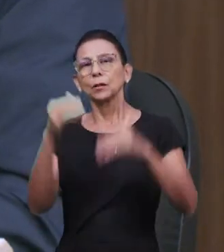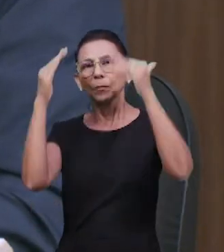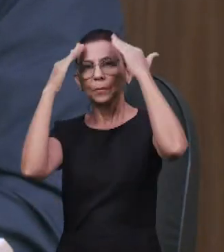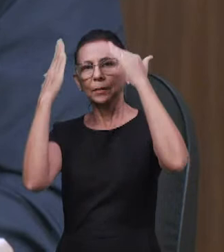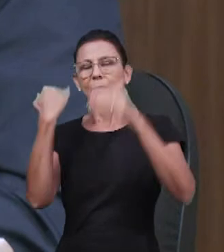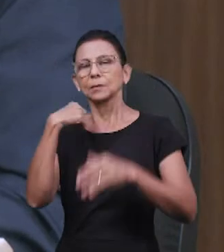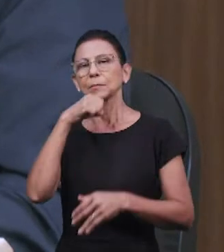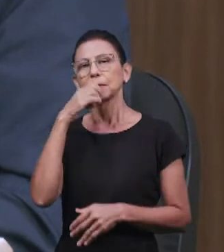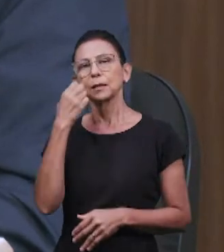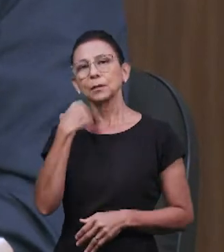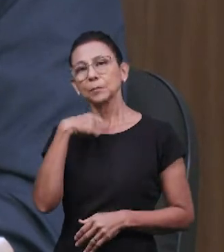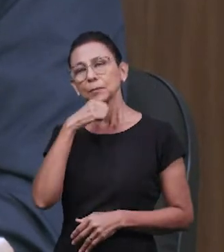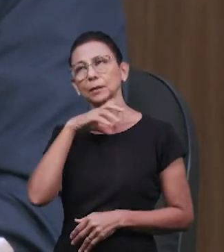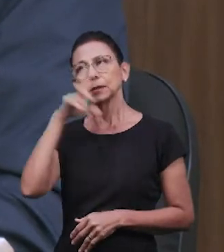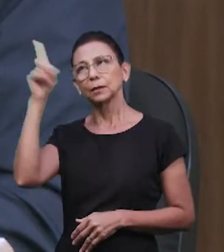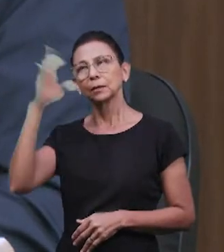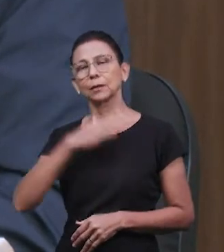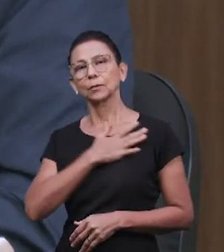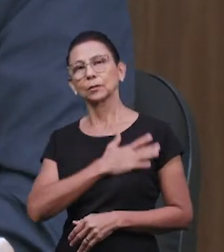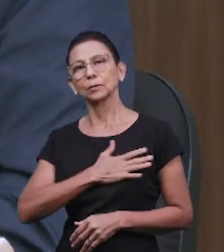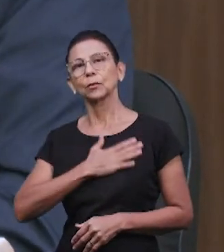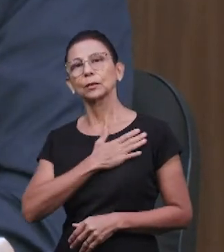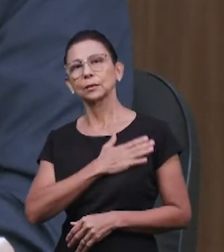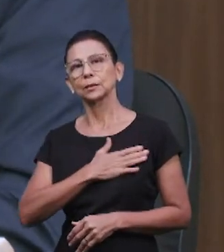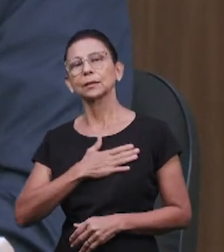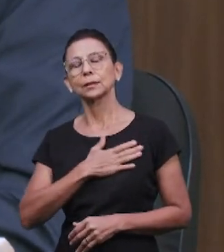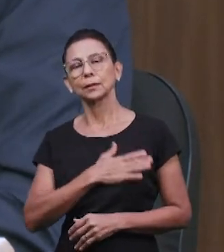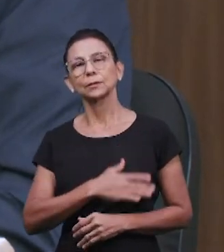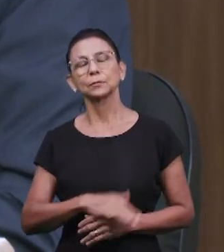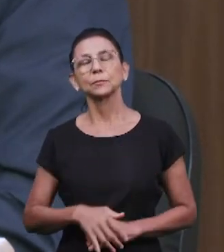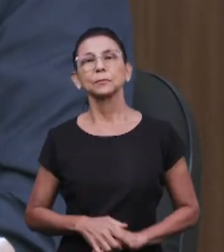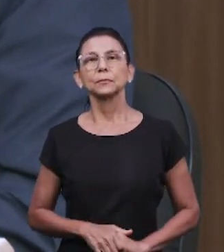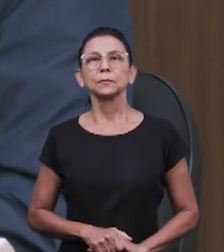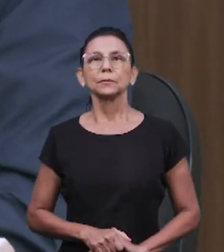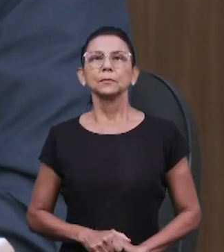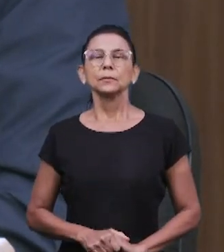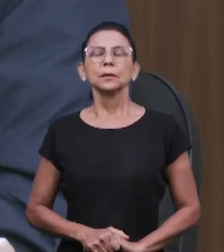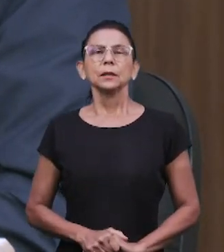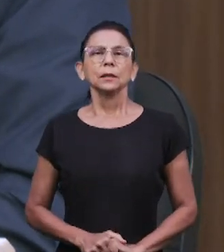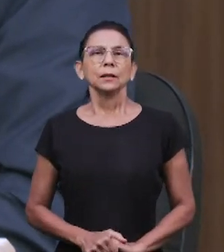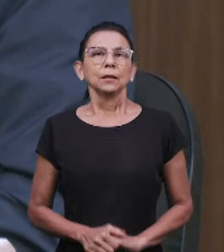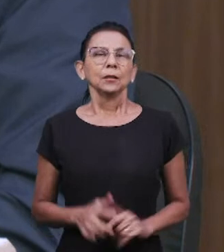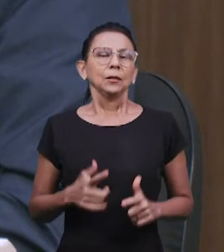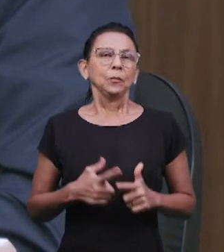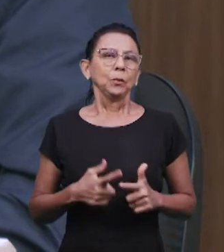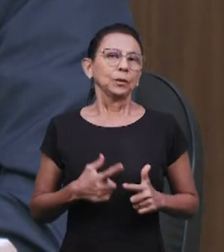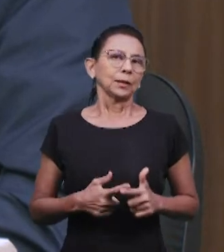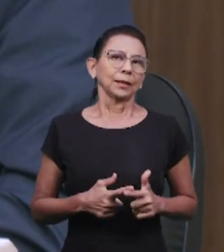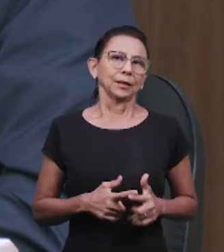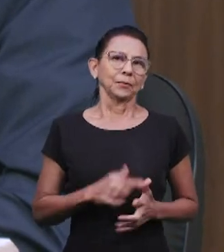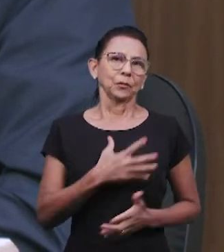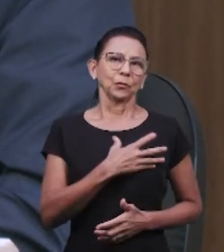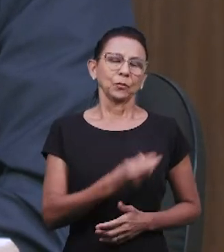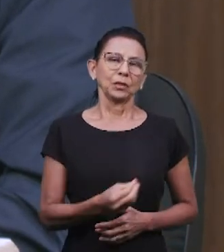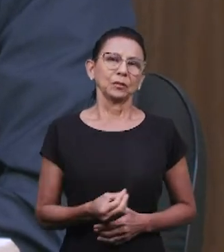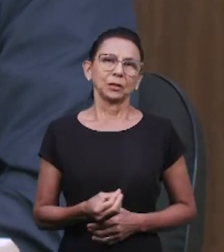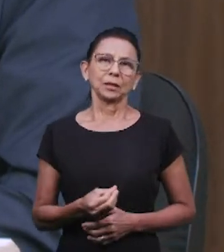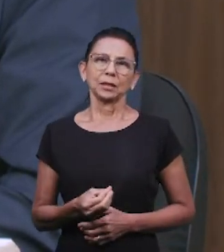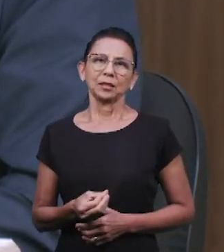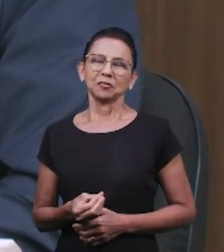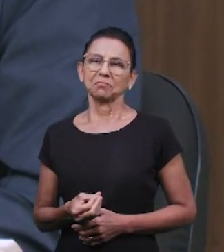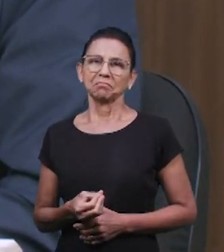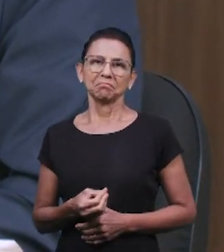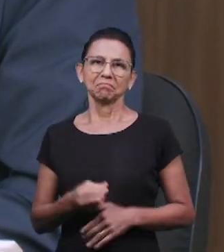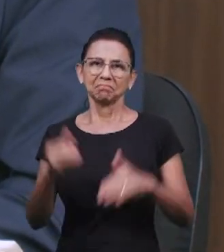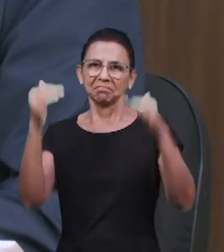Bíblia, seja no Novo ou Velho Testamento, reforça. Fala a questão de honrar o pai e a mãe. Por quê? O filho que não honra o pai e a mãe, você pode ver. Por isso que os jovens estão